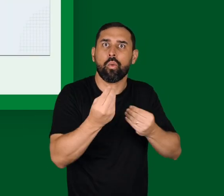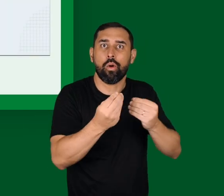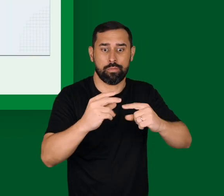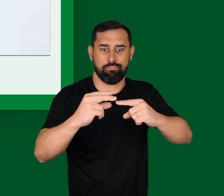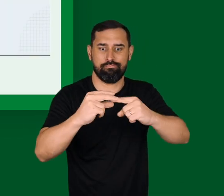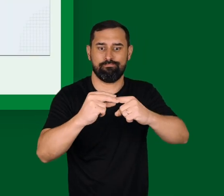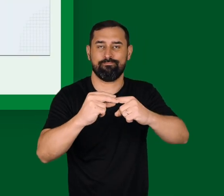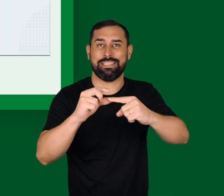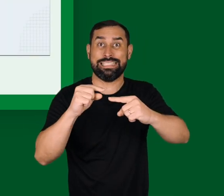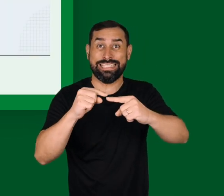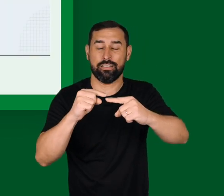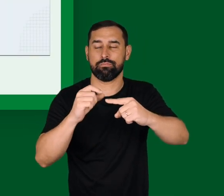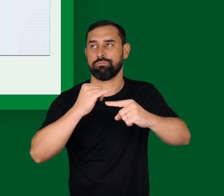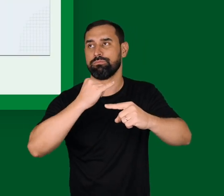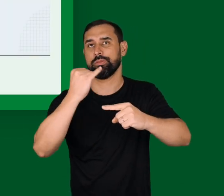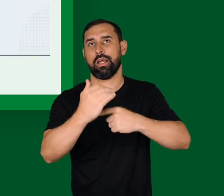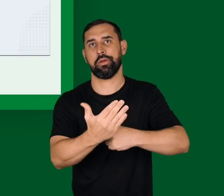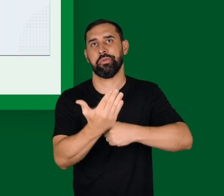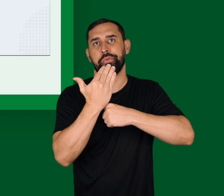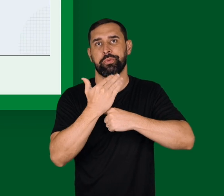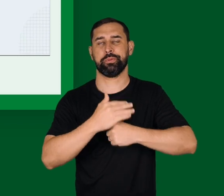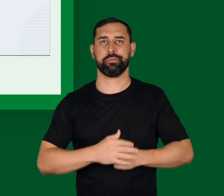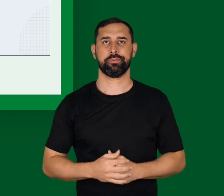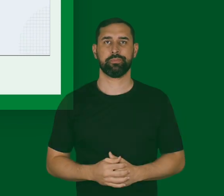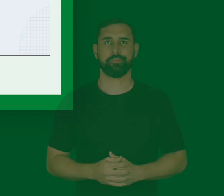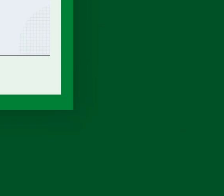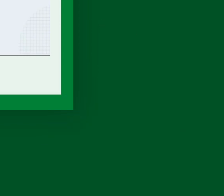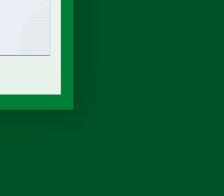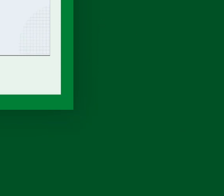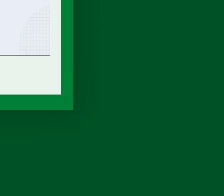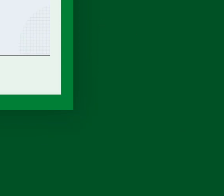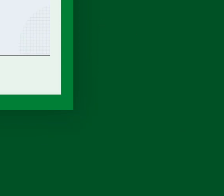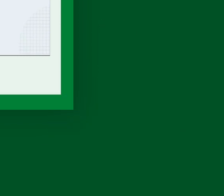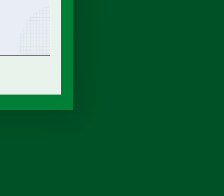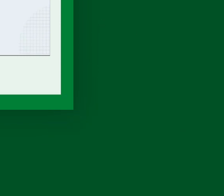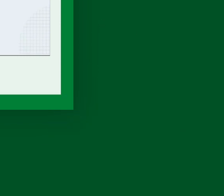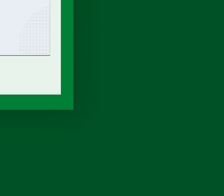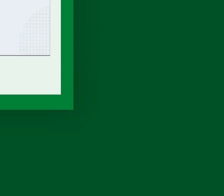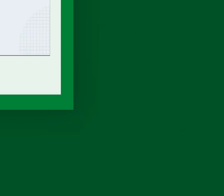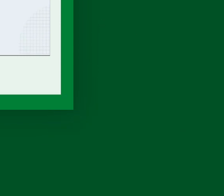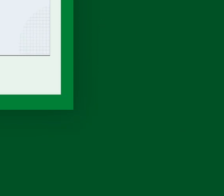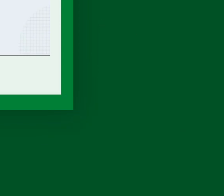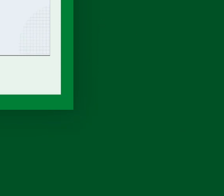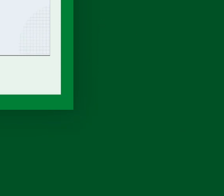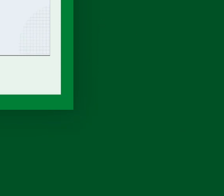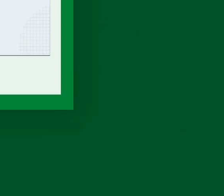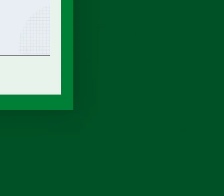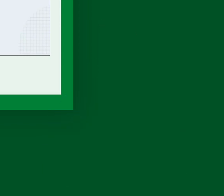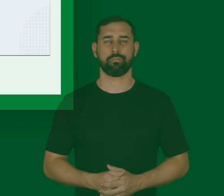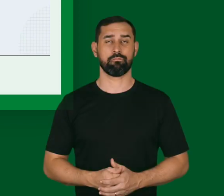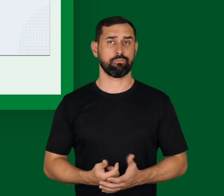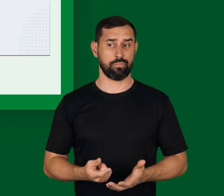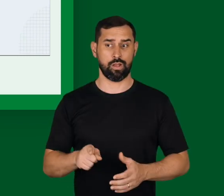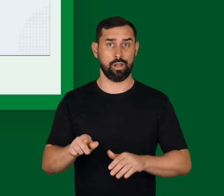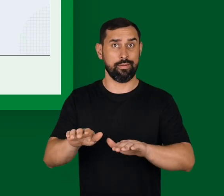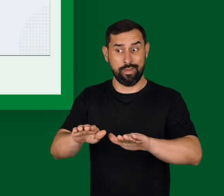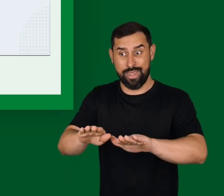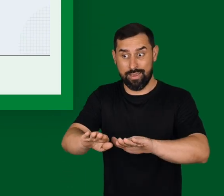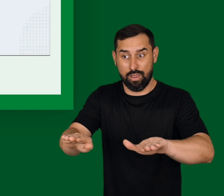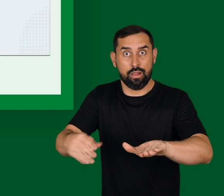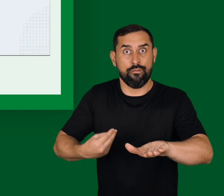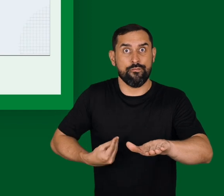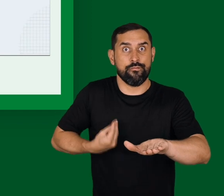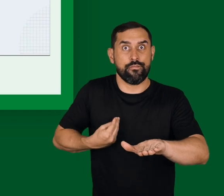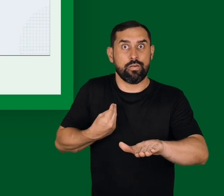estão tendo respostas, né? Então, ter o oxímetro. Lembrar que se a gente a taxa